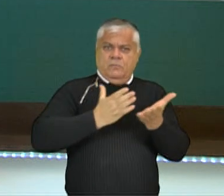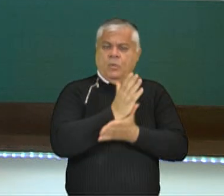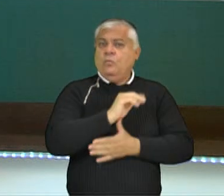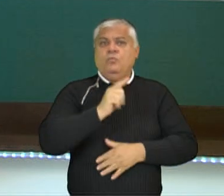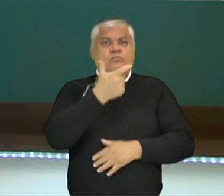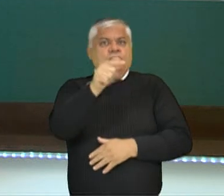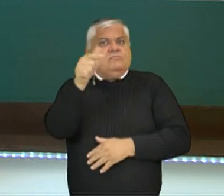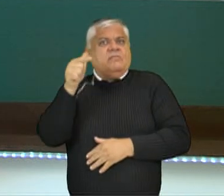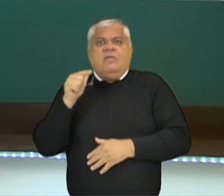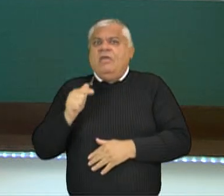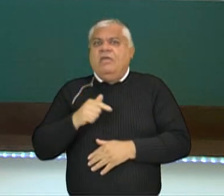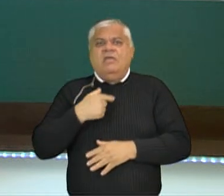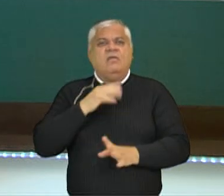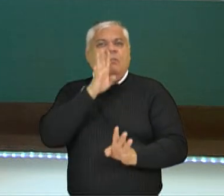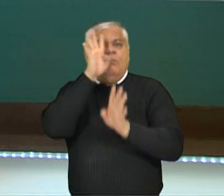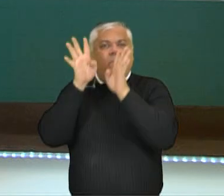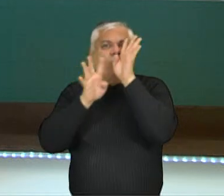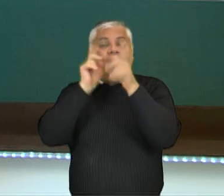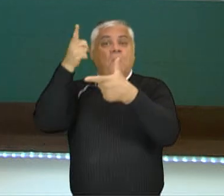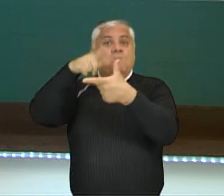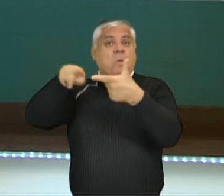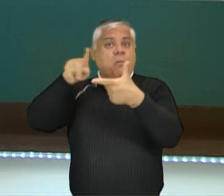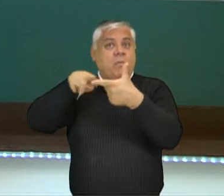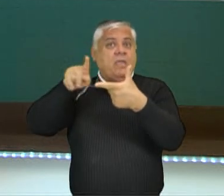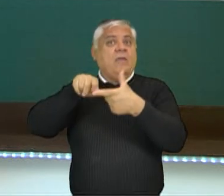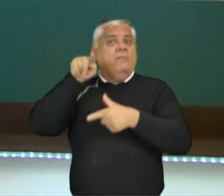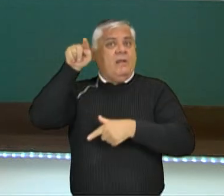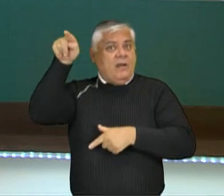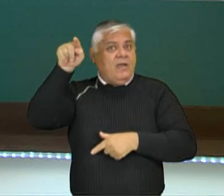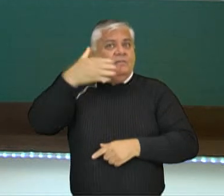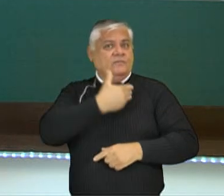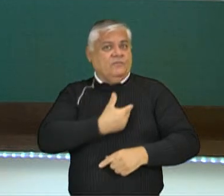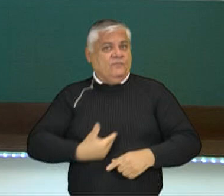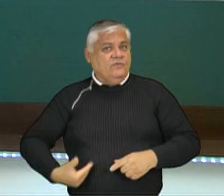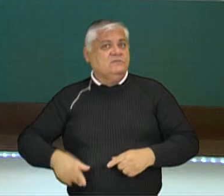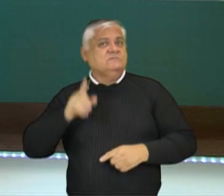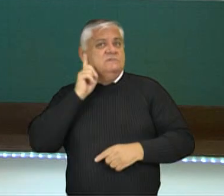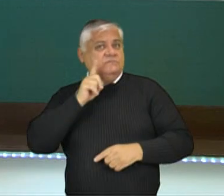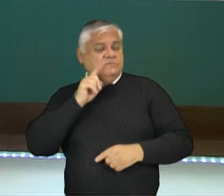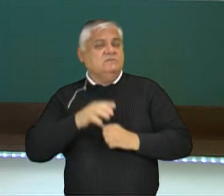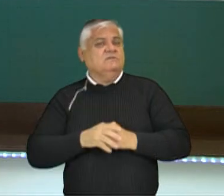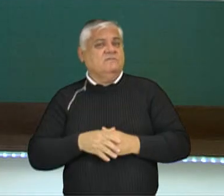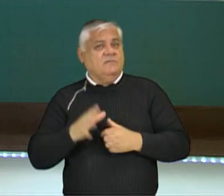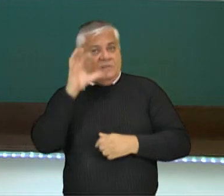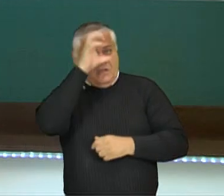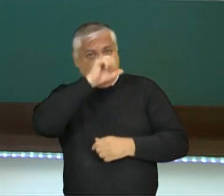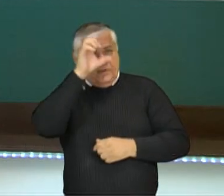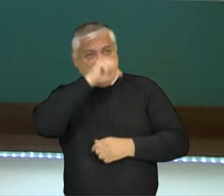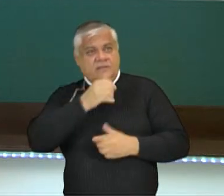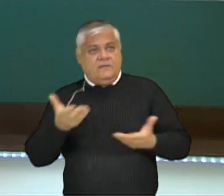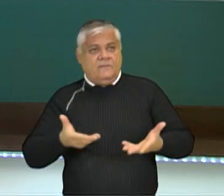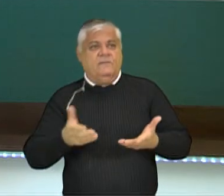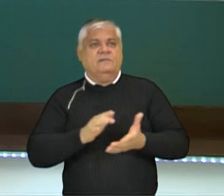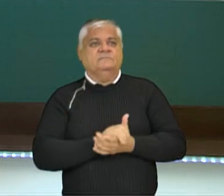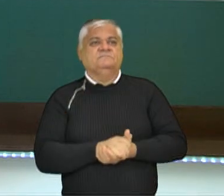Estados Unidos. E isso vem causando então transtornos para o governo e é isso que também nós iremos desenvolver aqui.